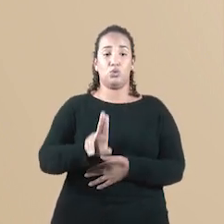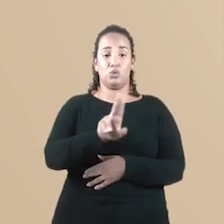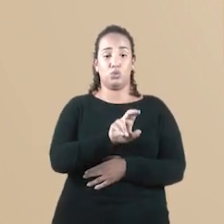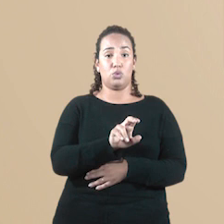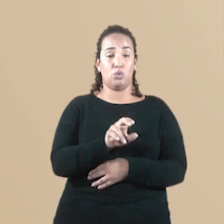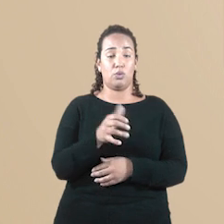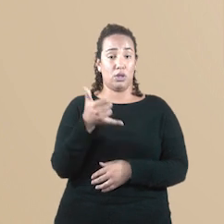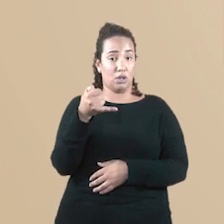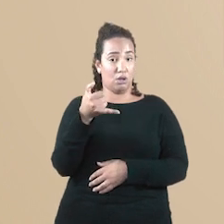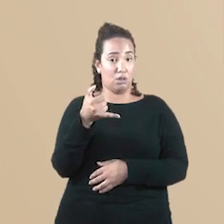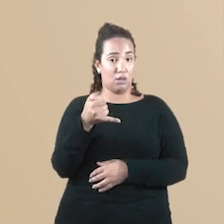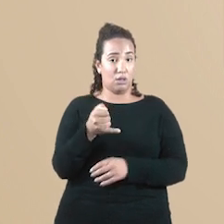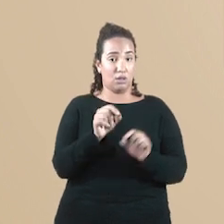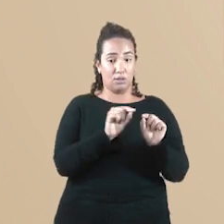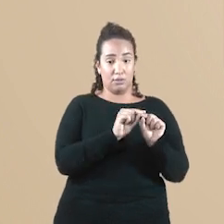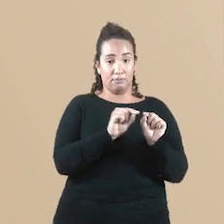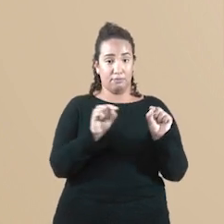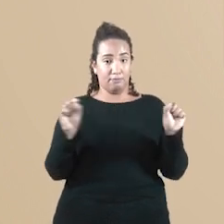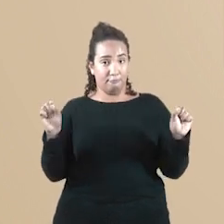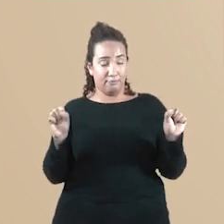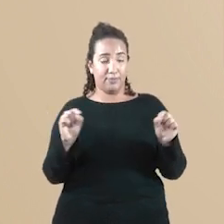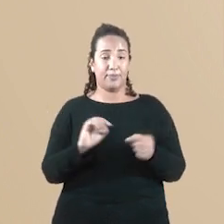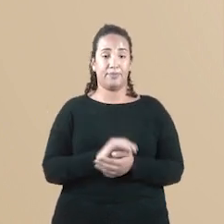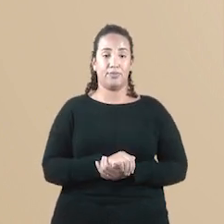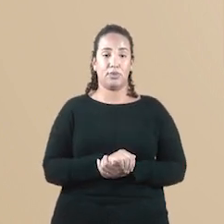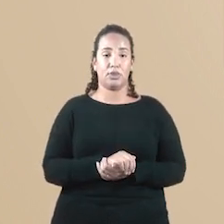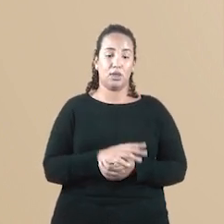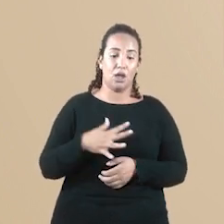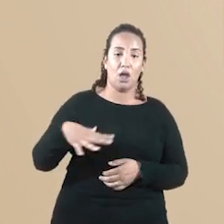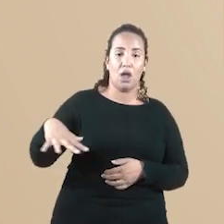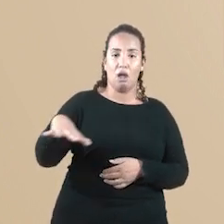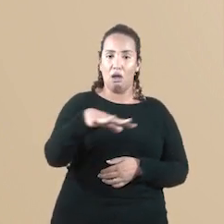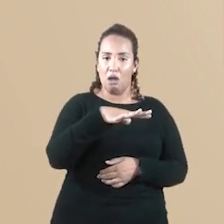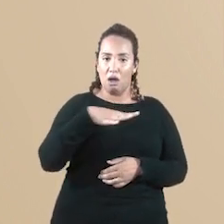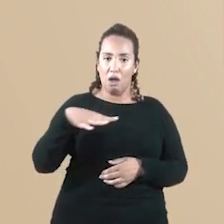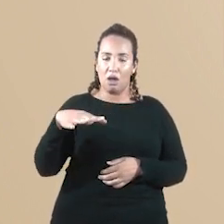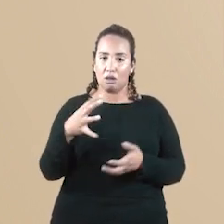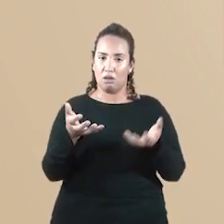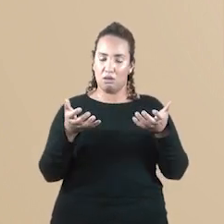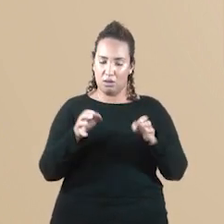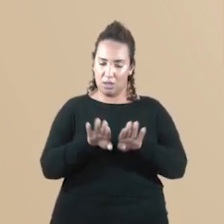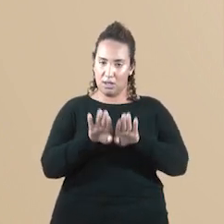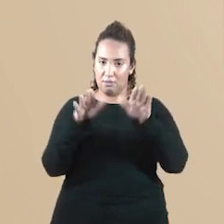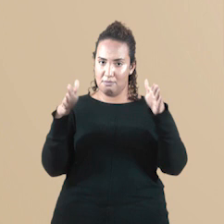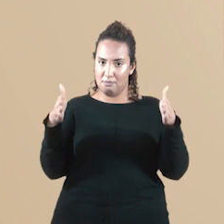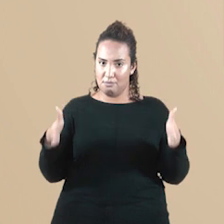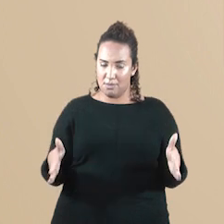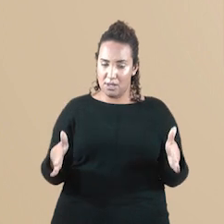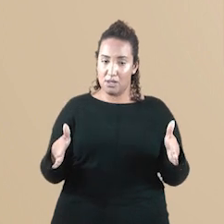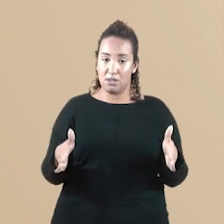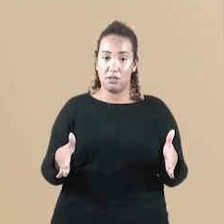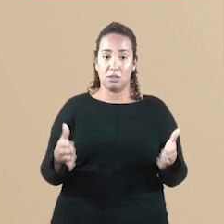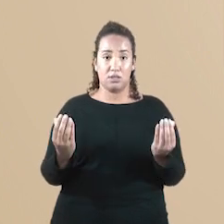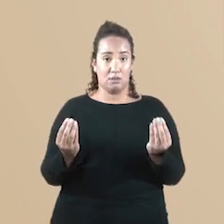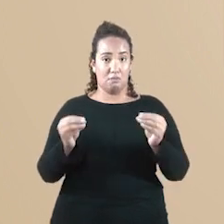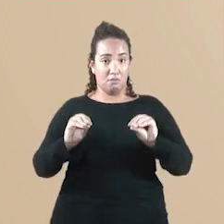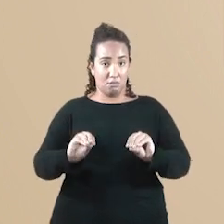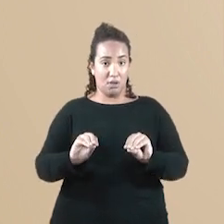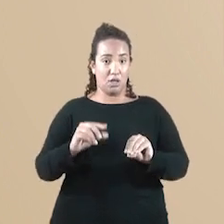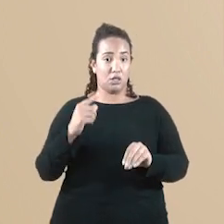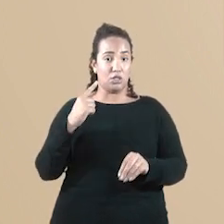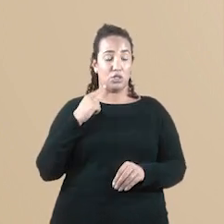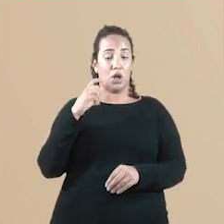caneta para fazer a medição. Após medir o espaço onde ela gostaria de colocar a mesa, mediu